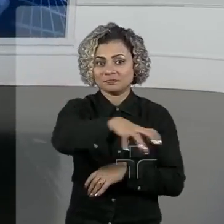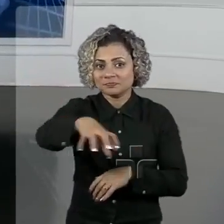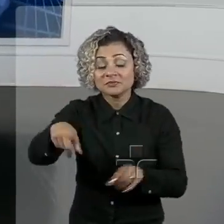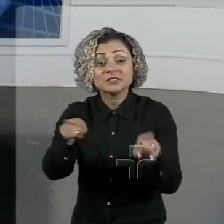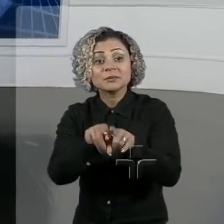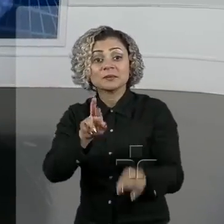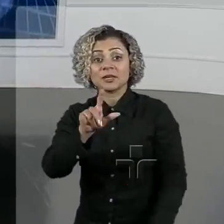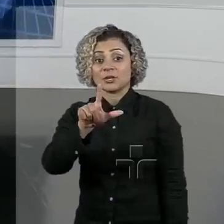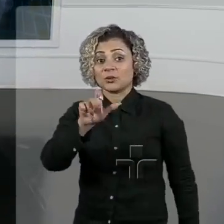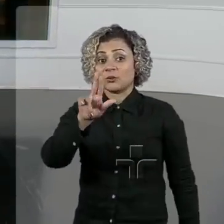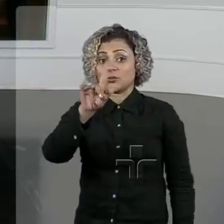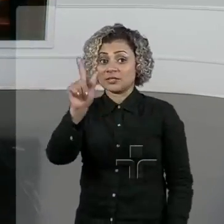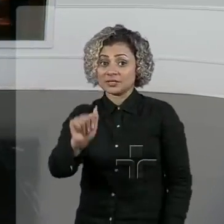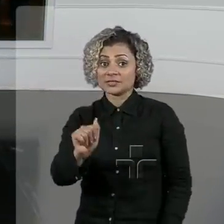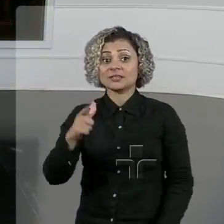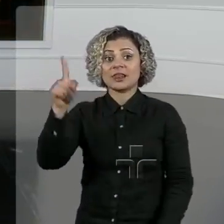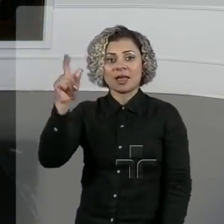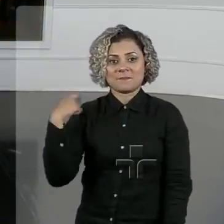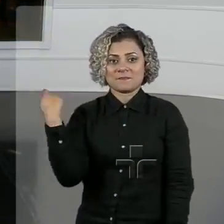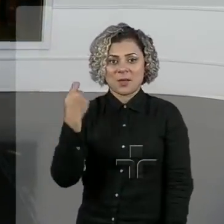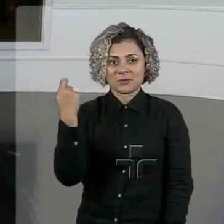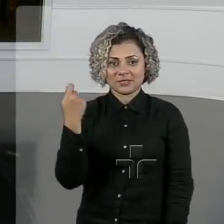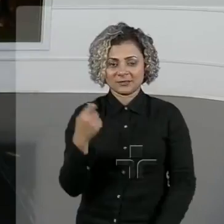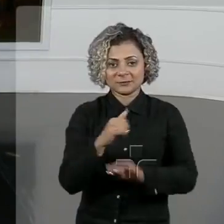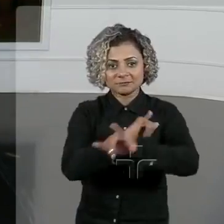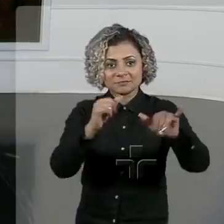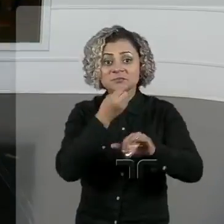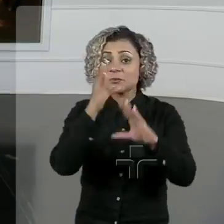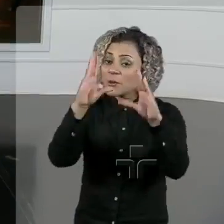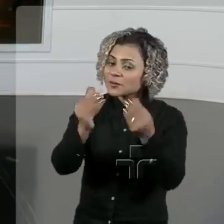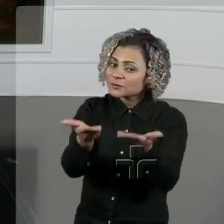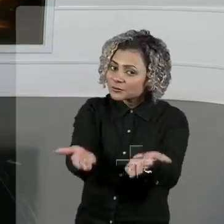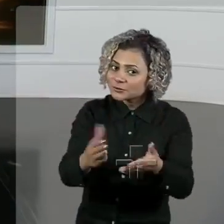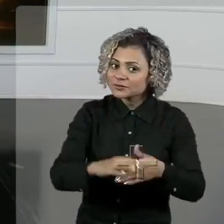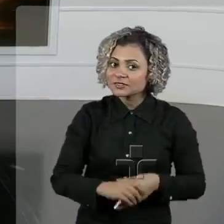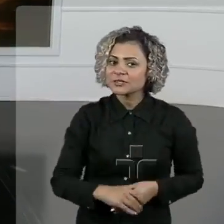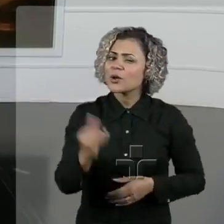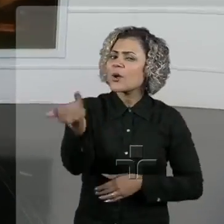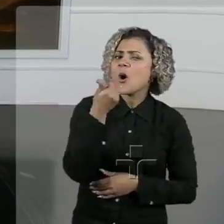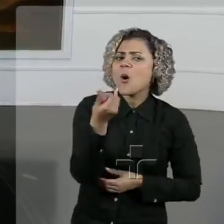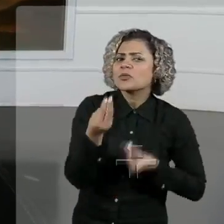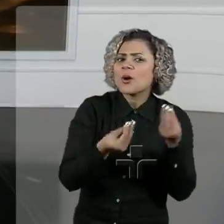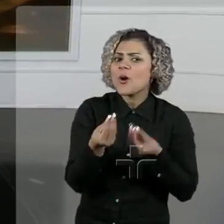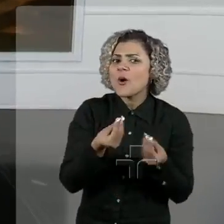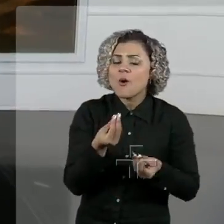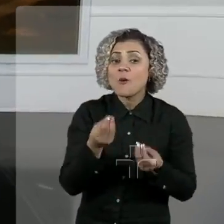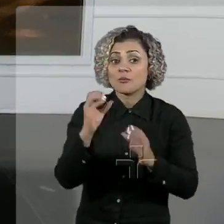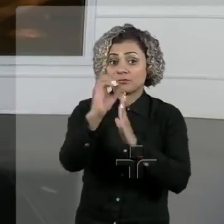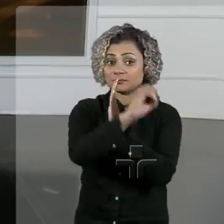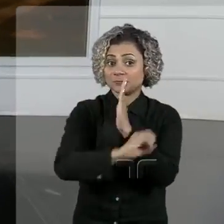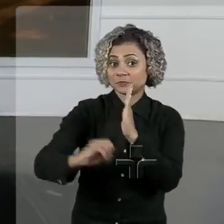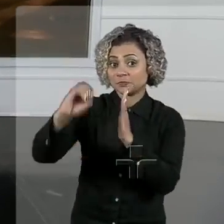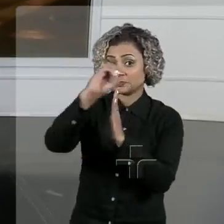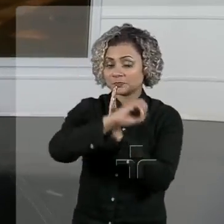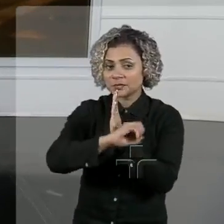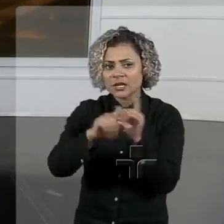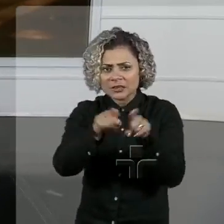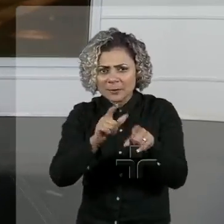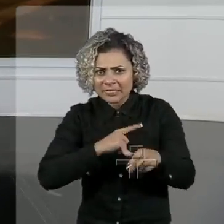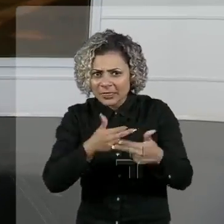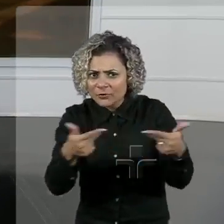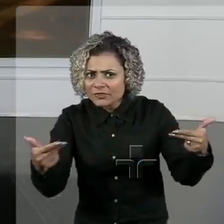Moraes está na Avenida Paulista. Boa noite, Luísa. Conta pra gente um pouco da Virada Cultural